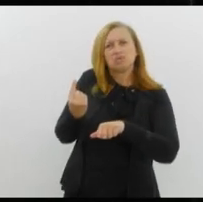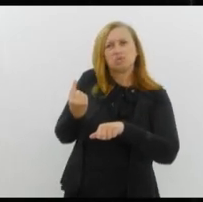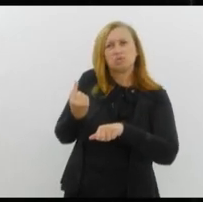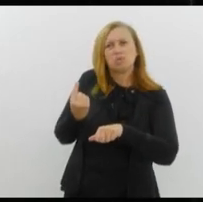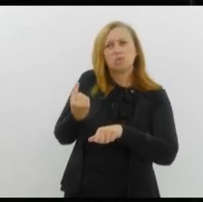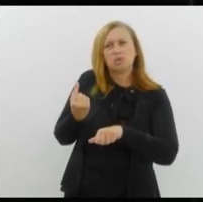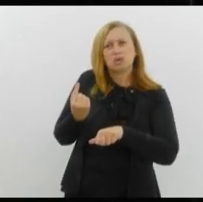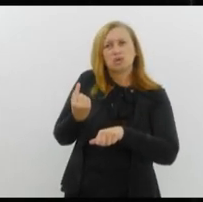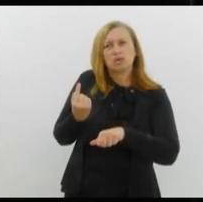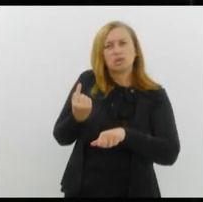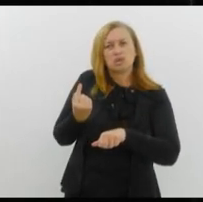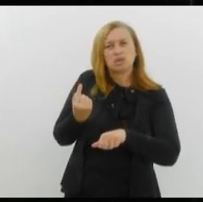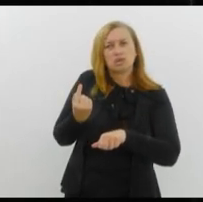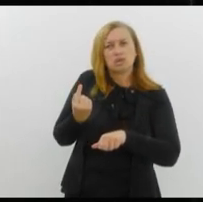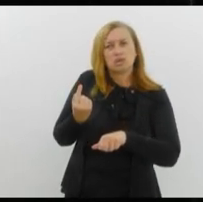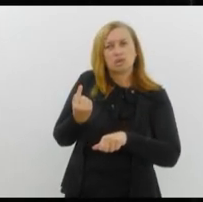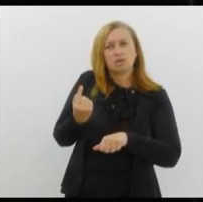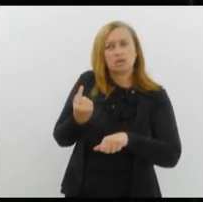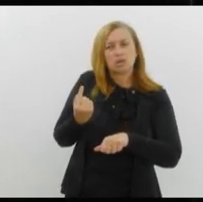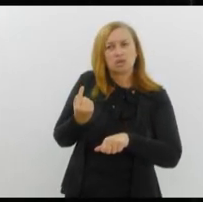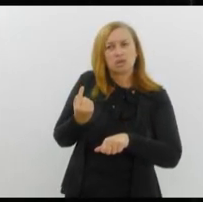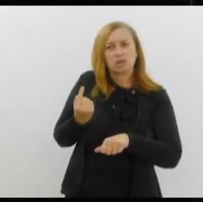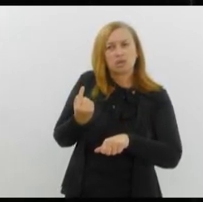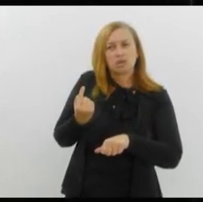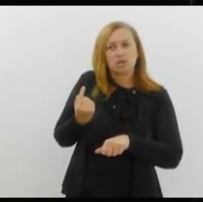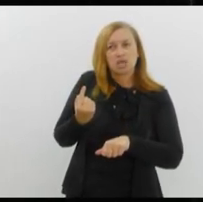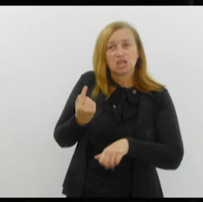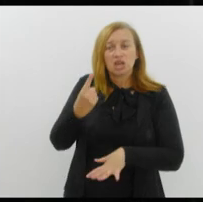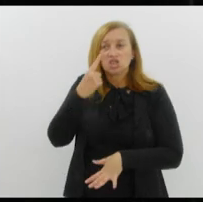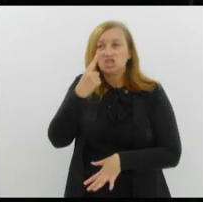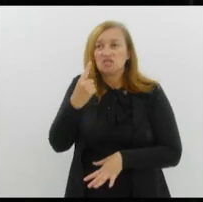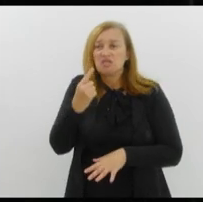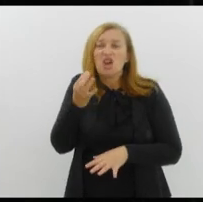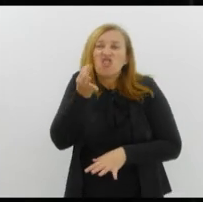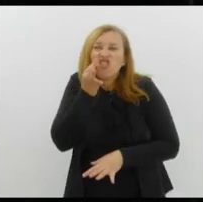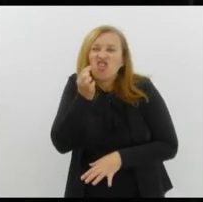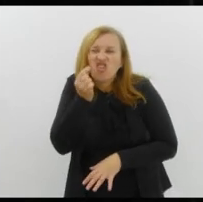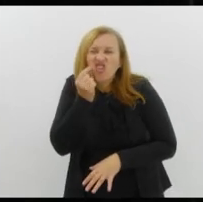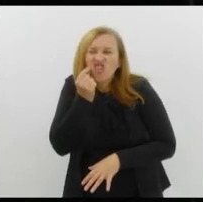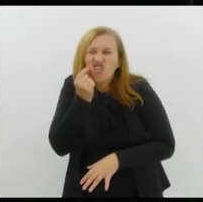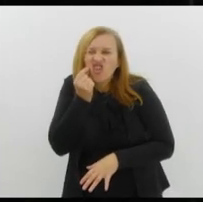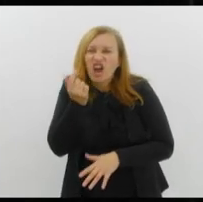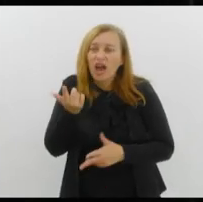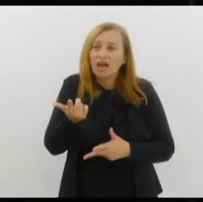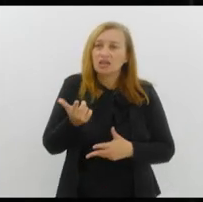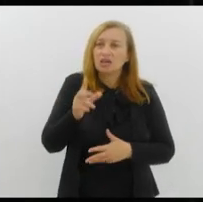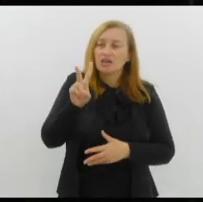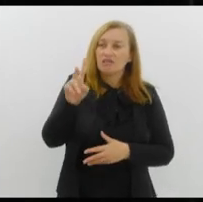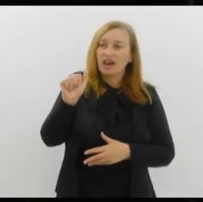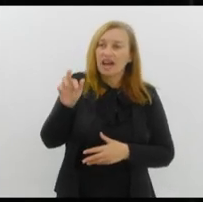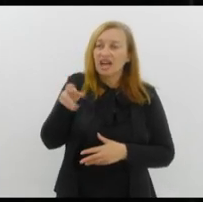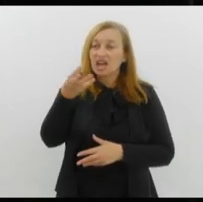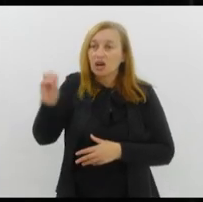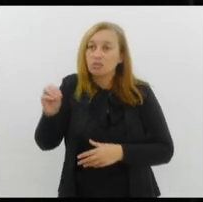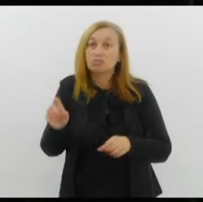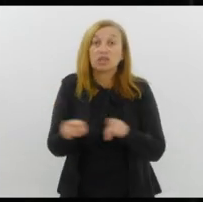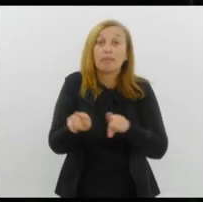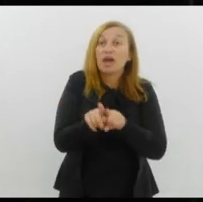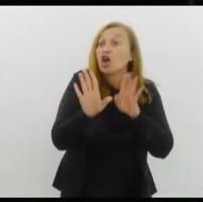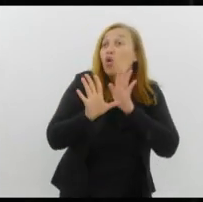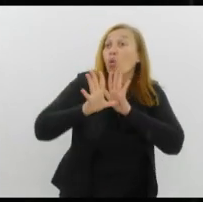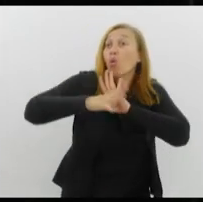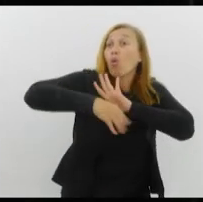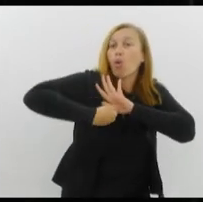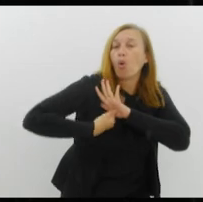que no curso dele se depara com ratos pelos vagões, se depara com roubos,